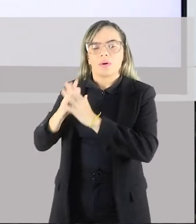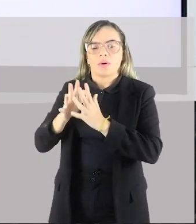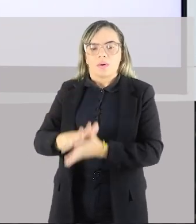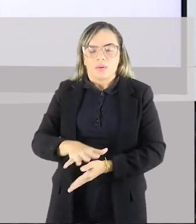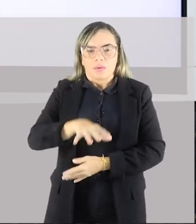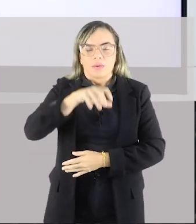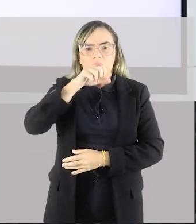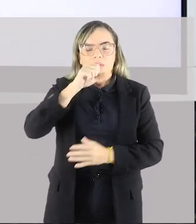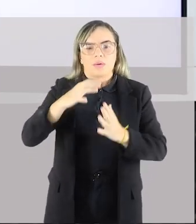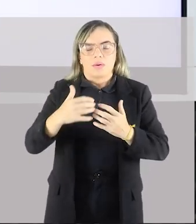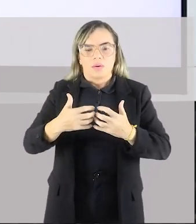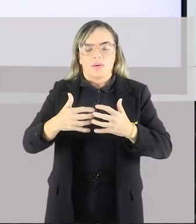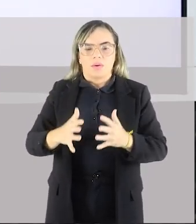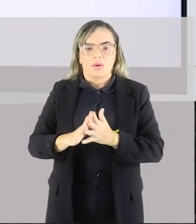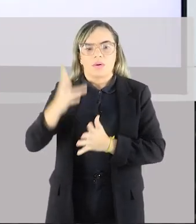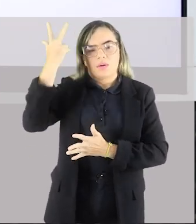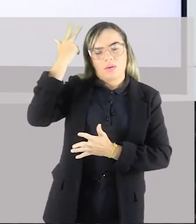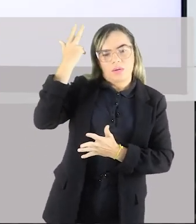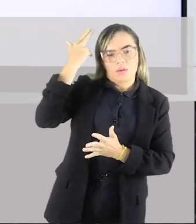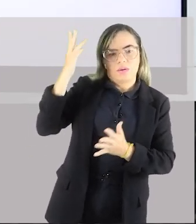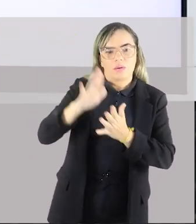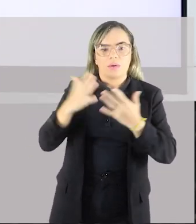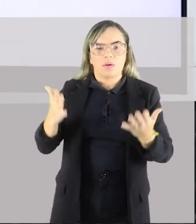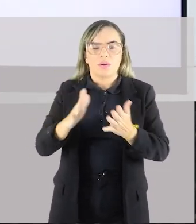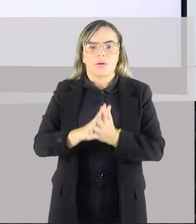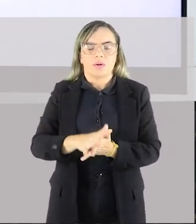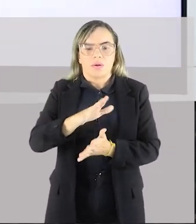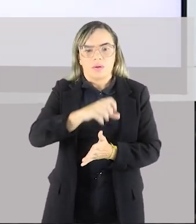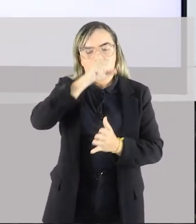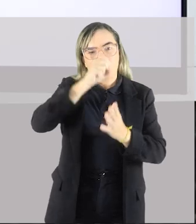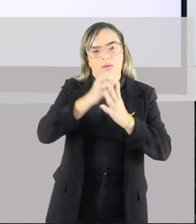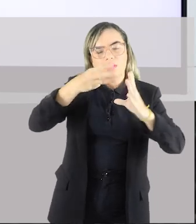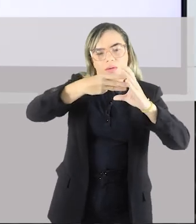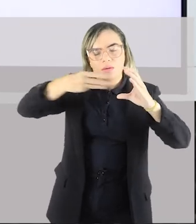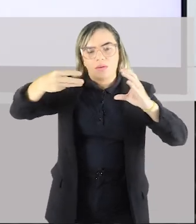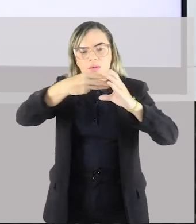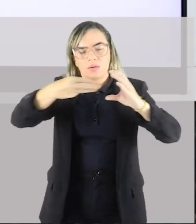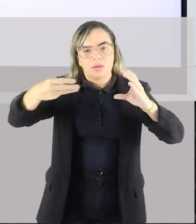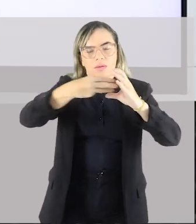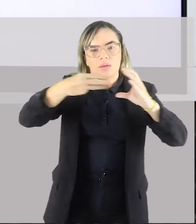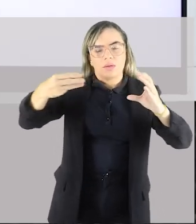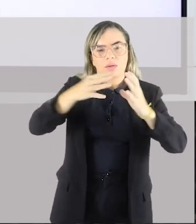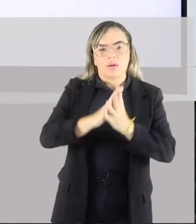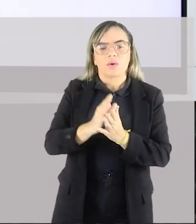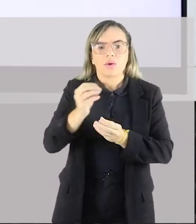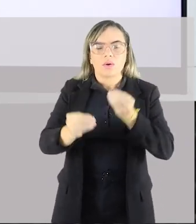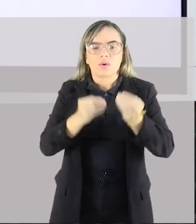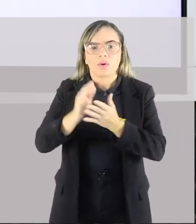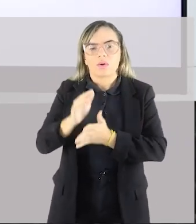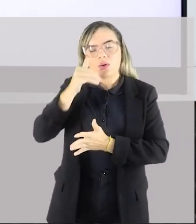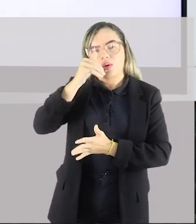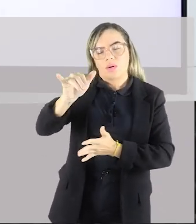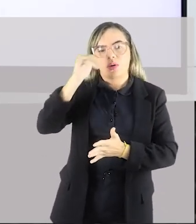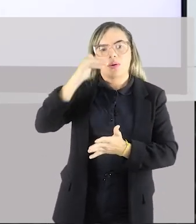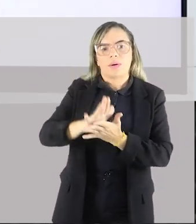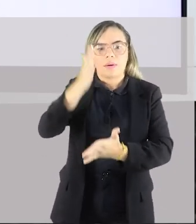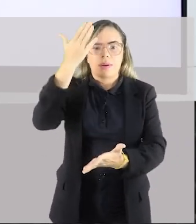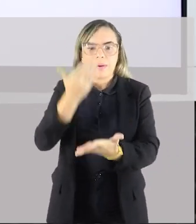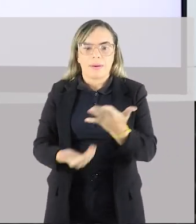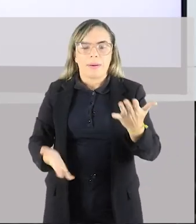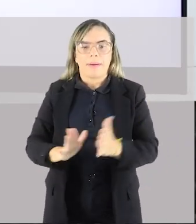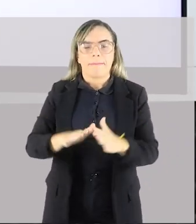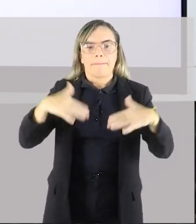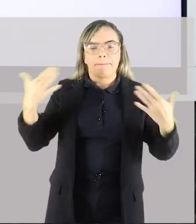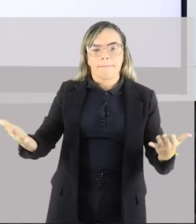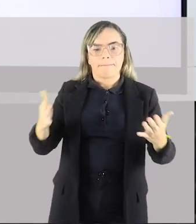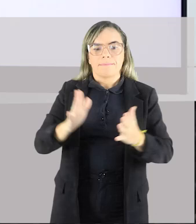expira, todo o processo aí normal. Na respiração celular é quando você forma aí energia para gastar.